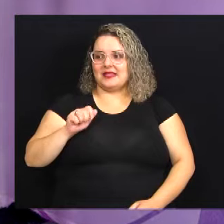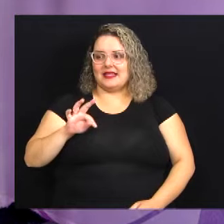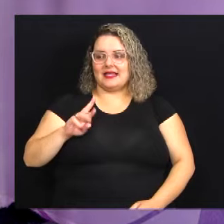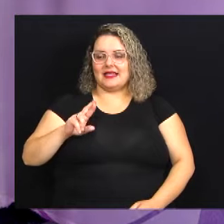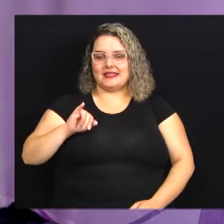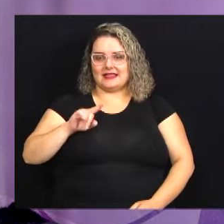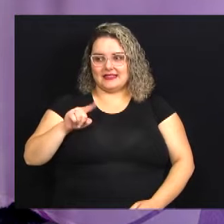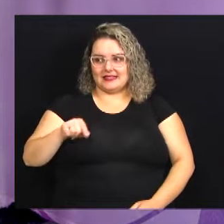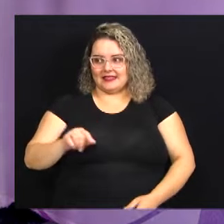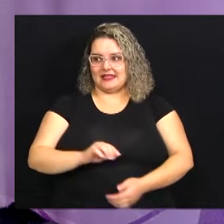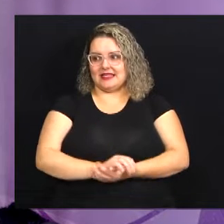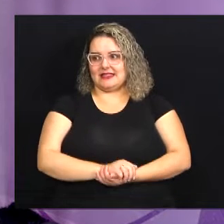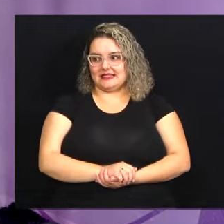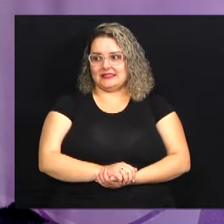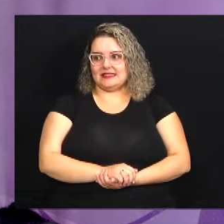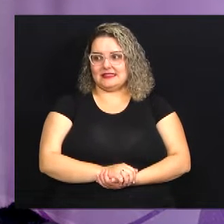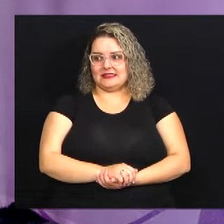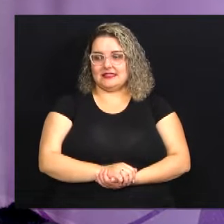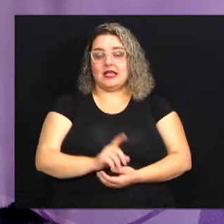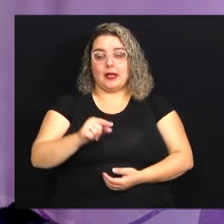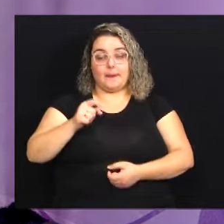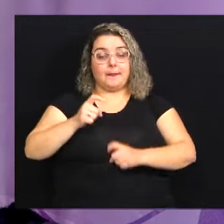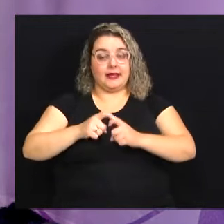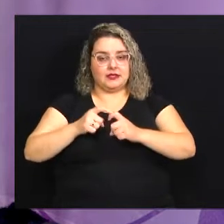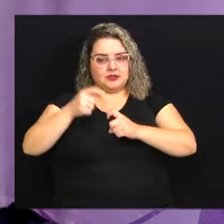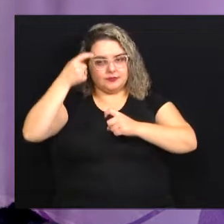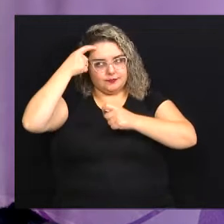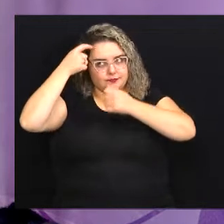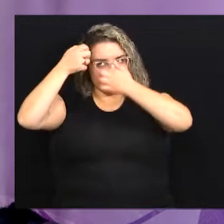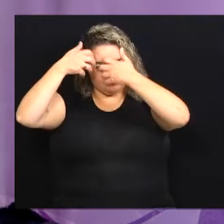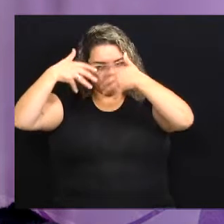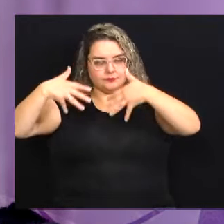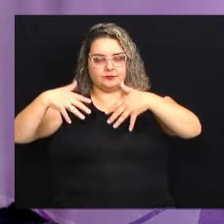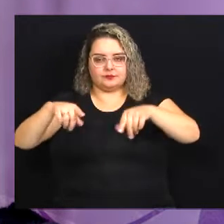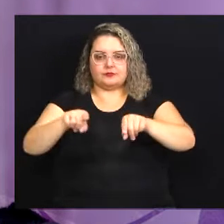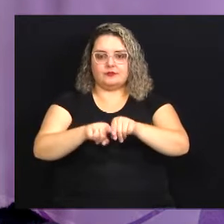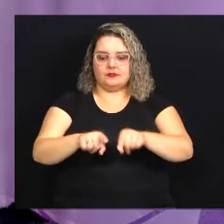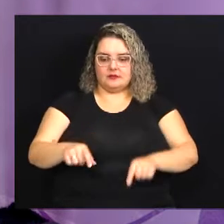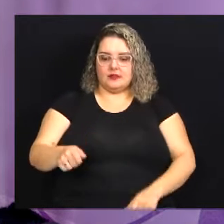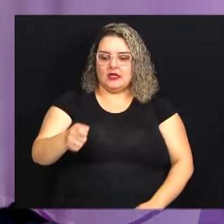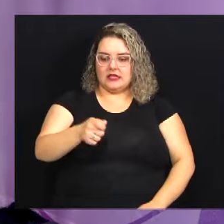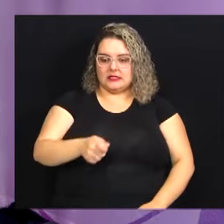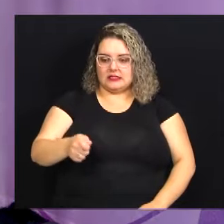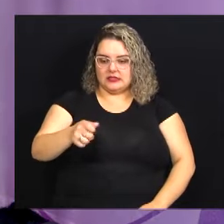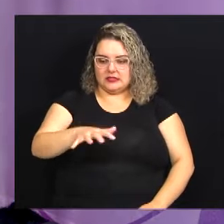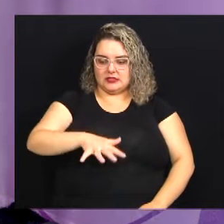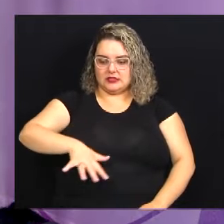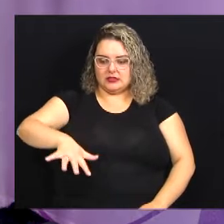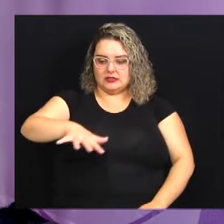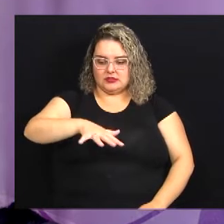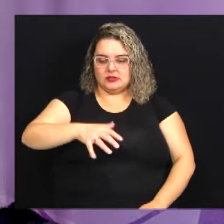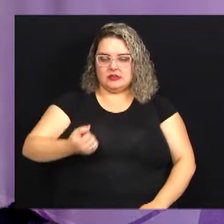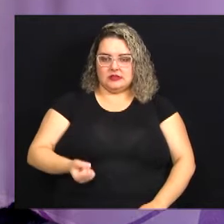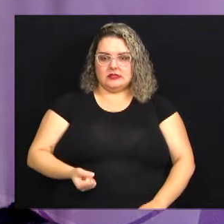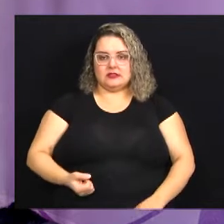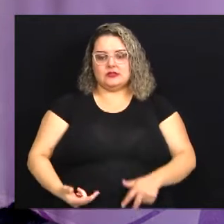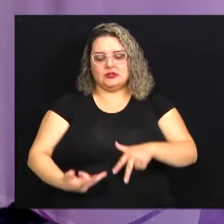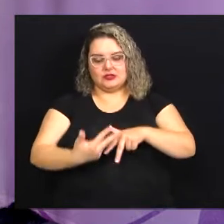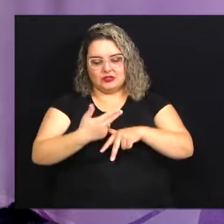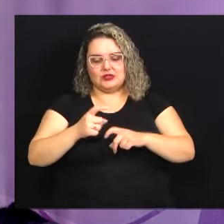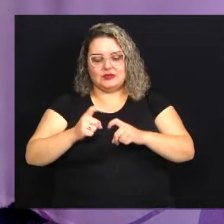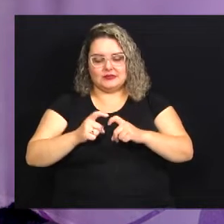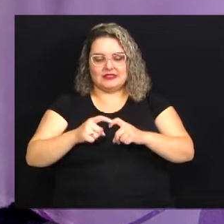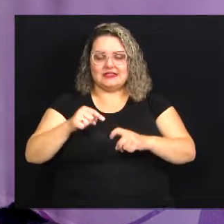Caputo. Ela é neurologista e faz parte também da Sociedade de Medicina e Cirurgia aqui da nossa cidade de